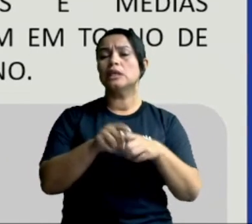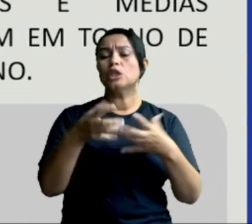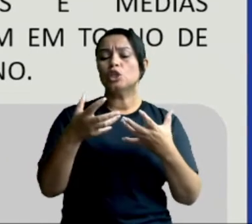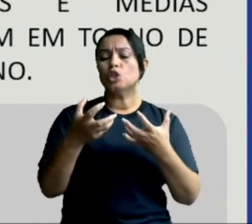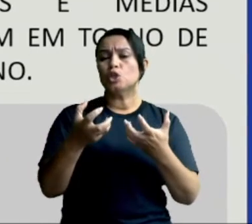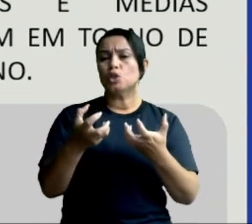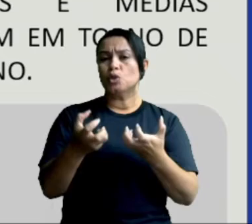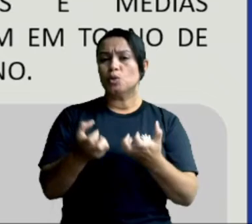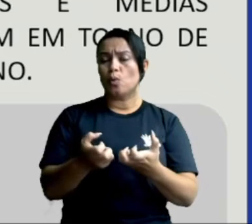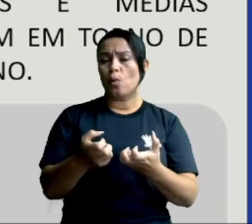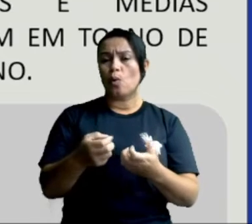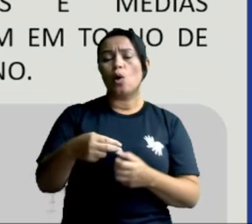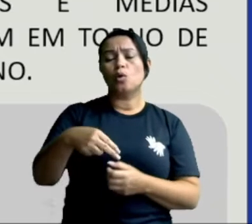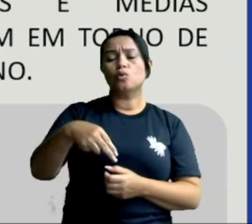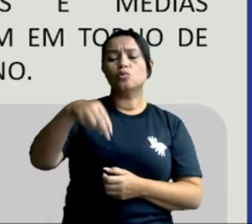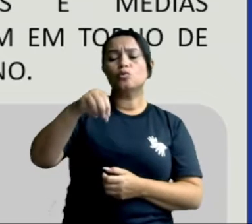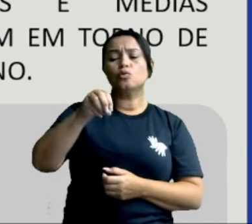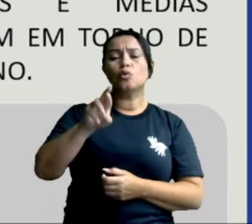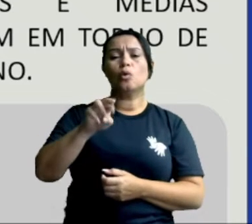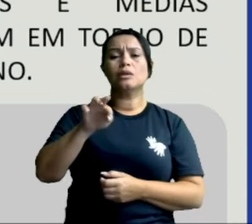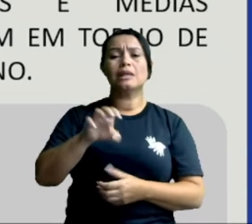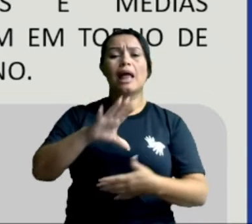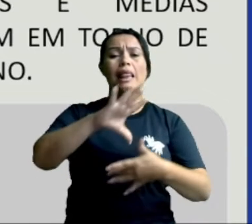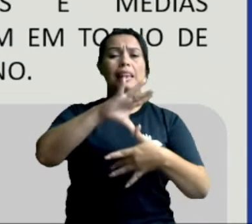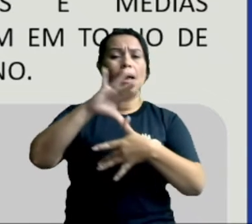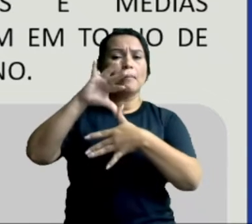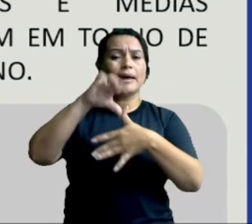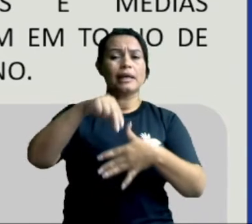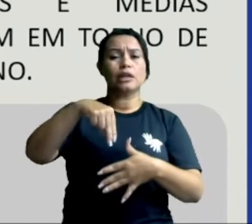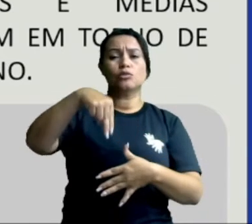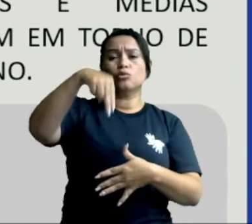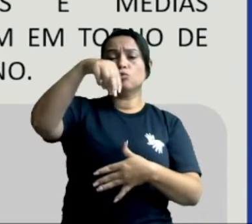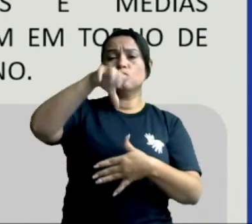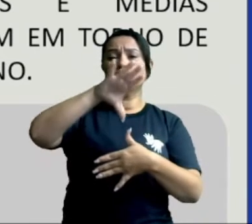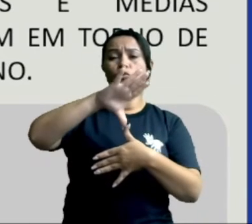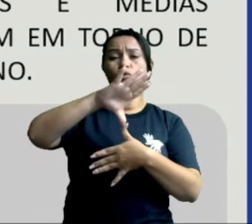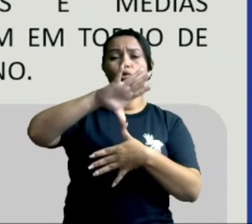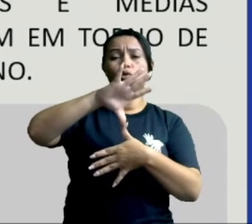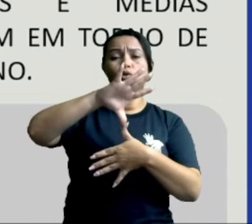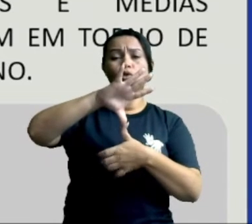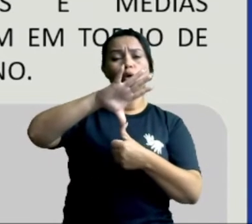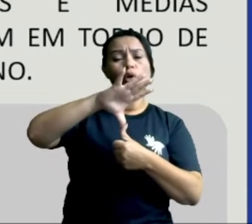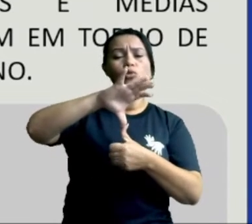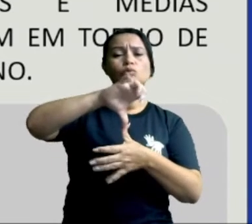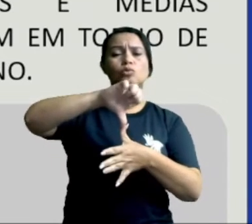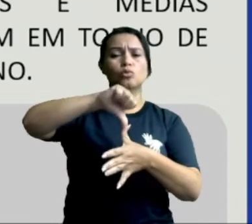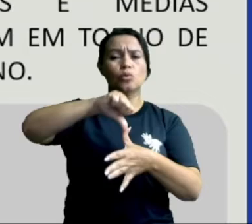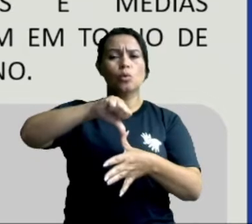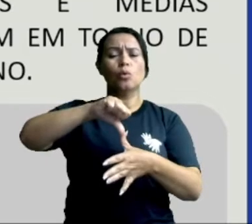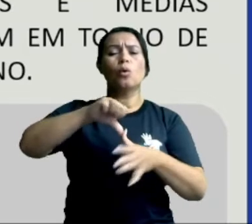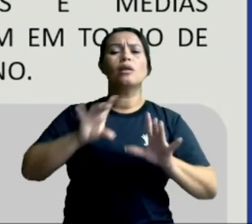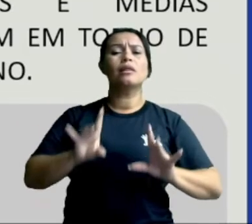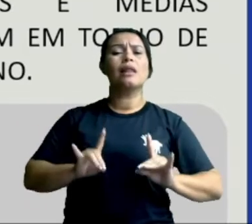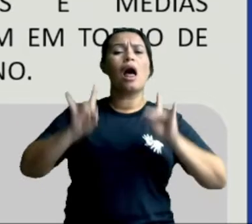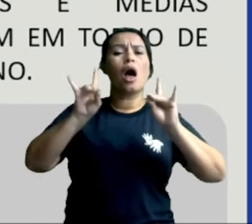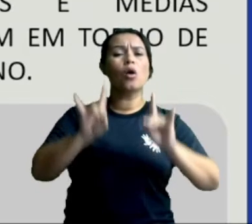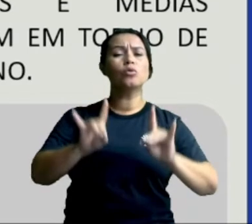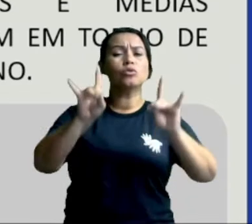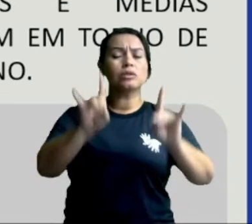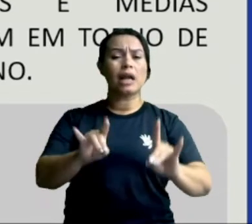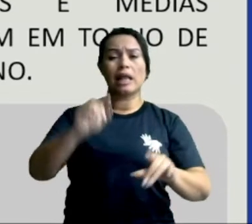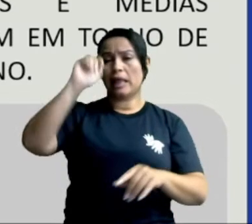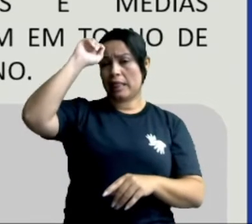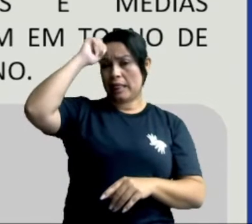exércitos da América do Norte na América do Sul da Austrália da África e na